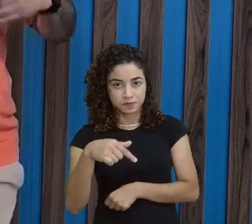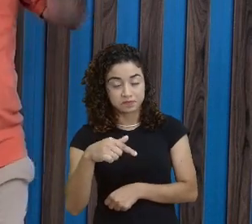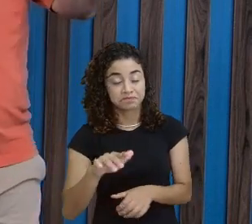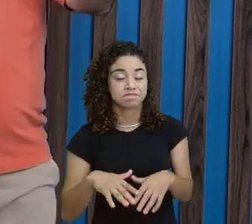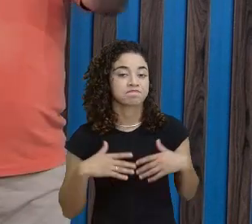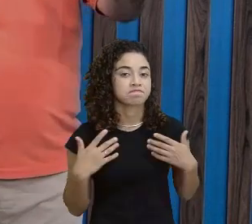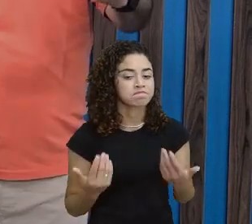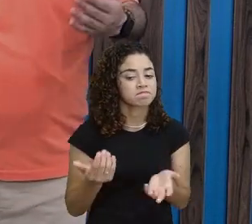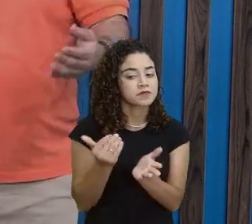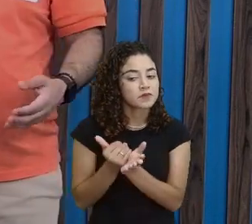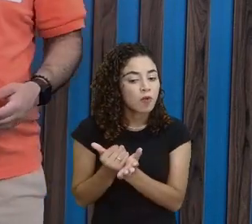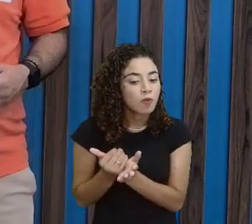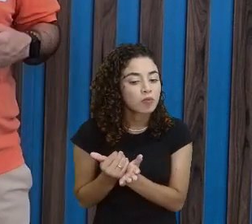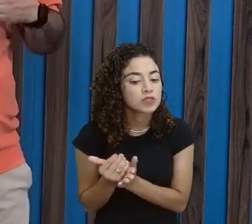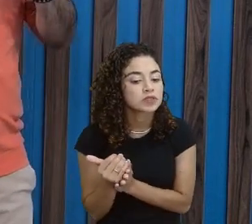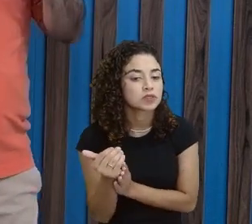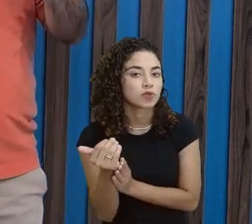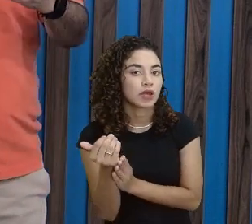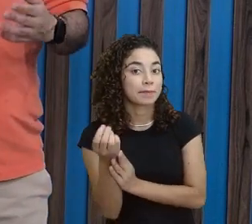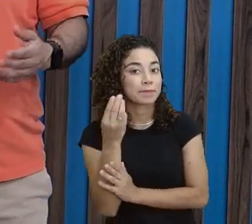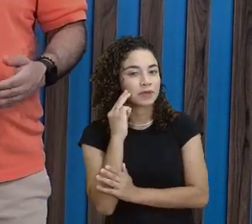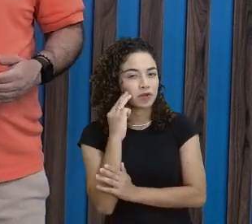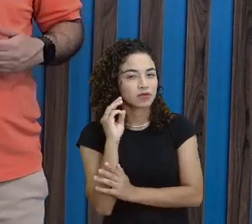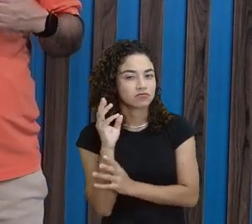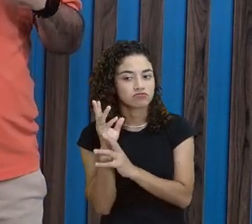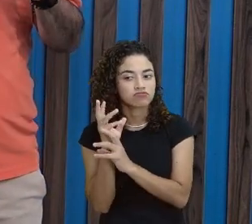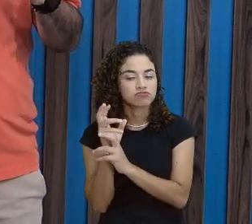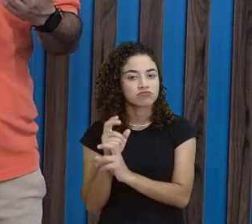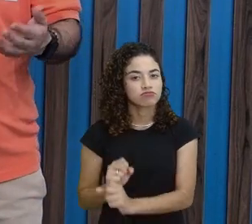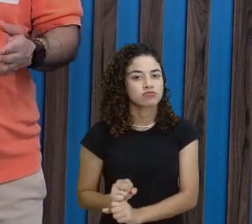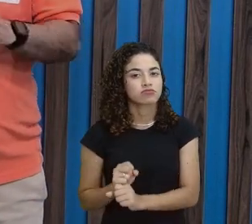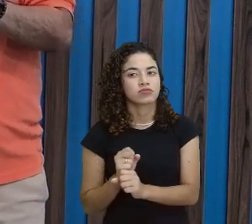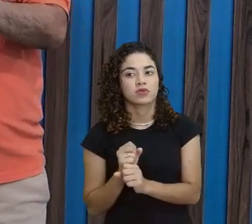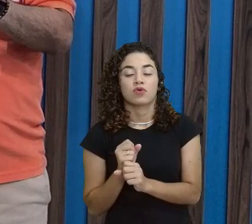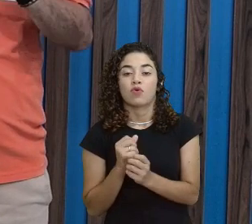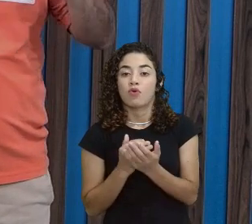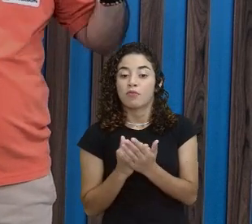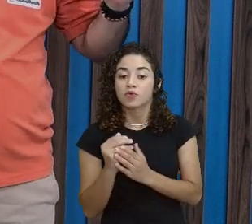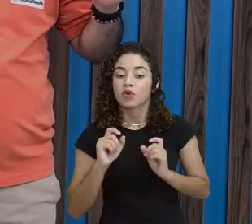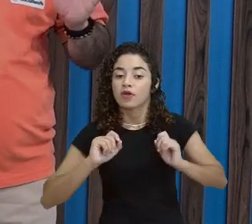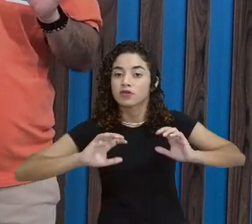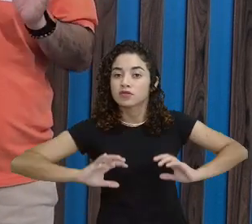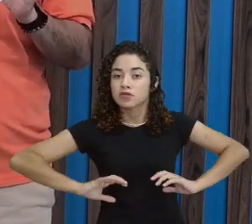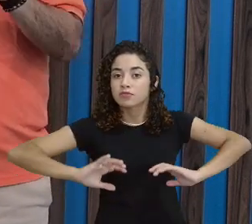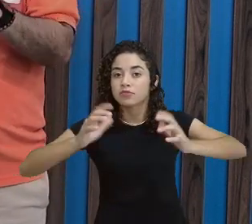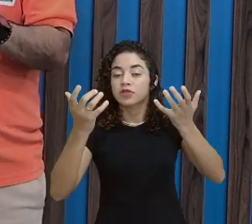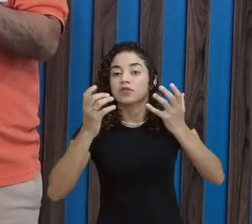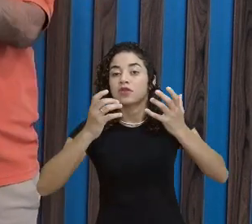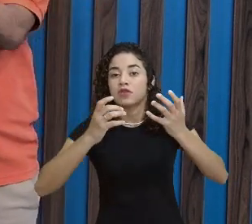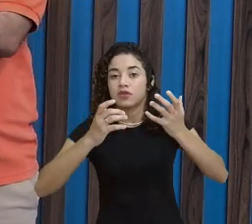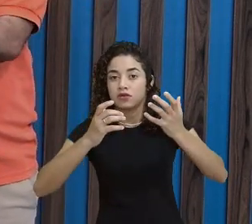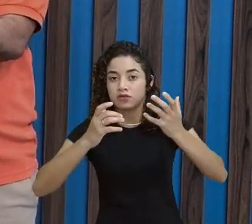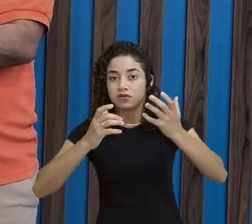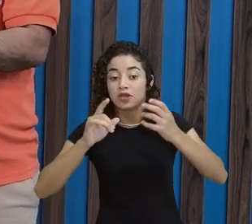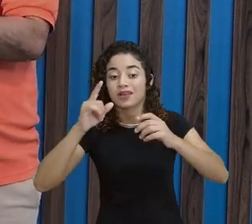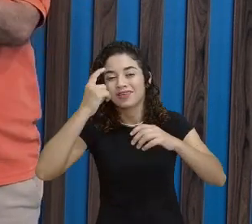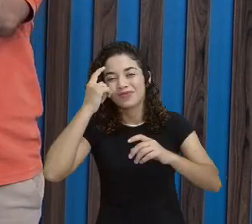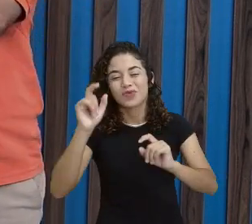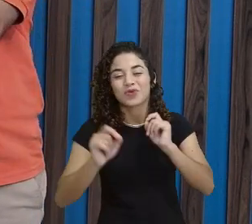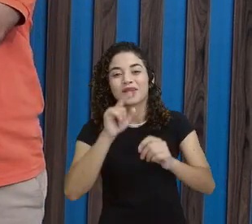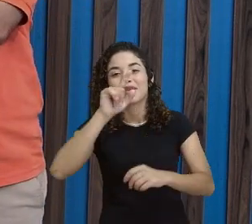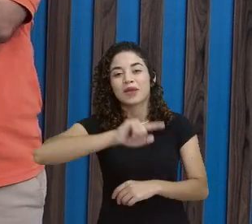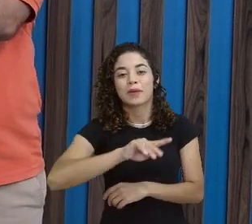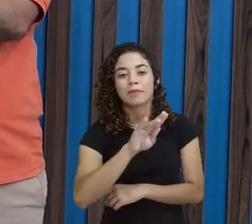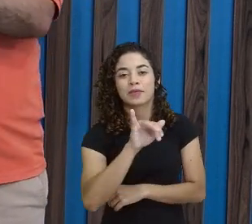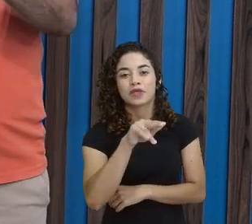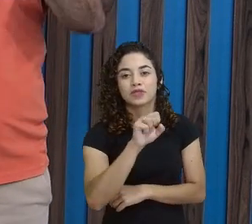sentido, a partir daí, a sua memória começa a ser celebrada no Ocidente. Lembrar que ele era um bispo, né, no